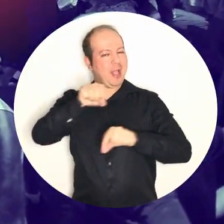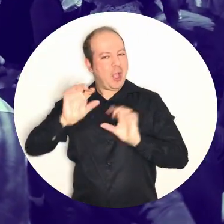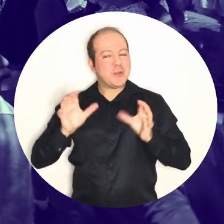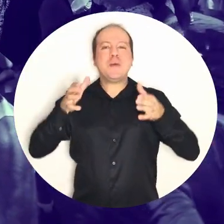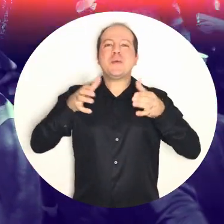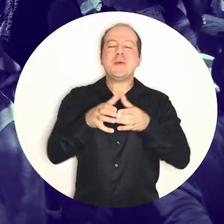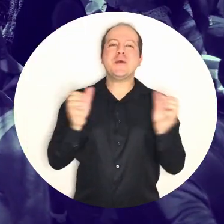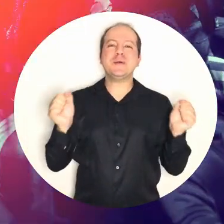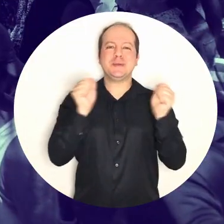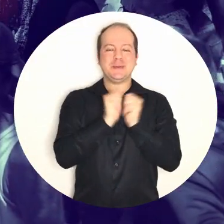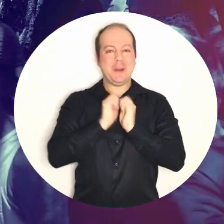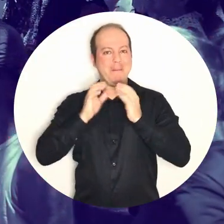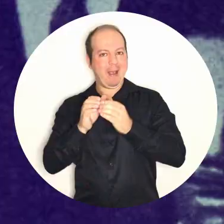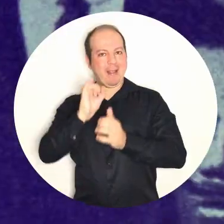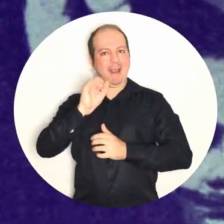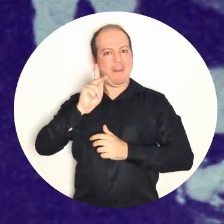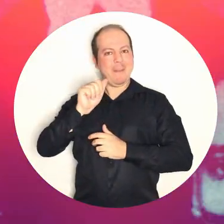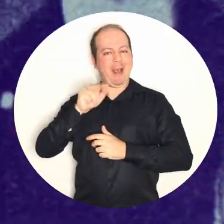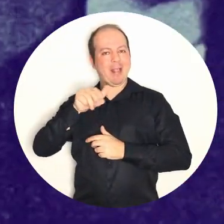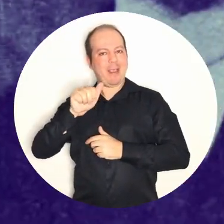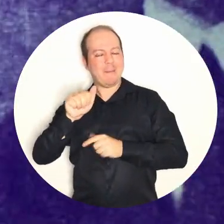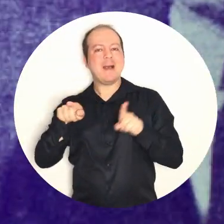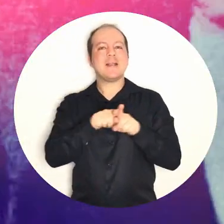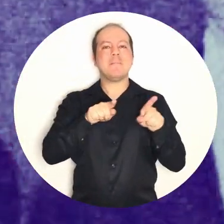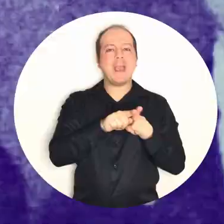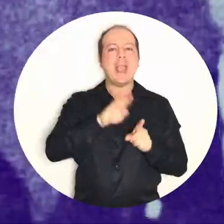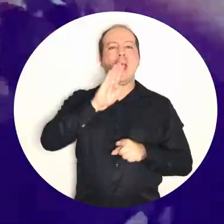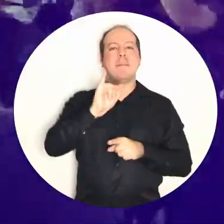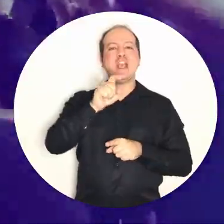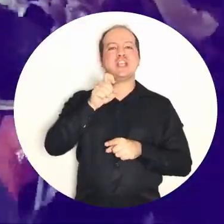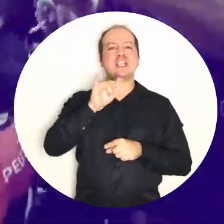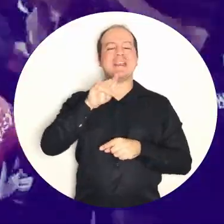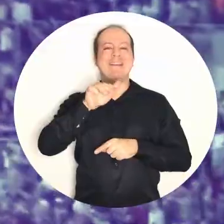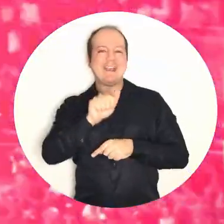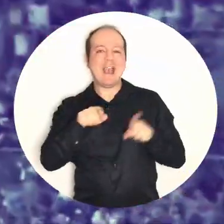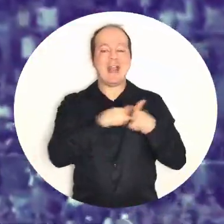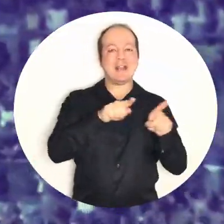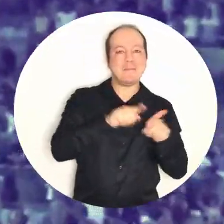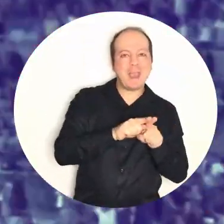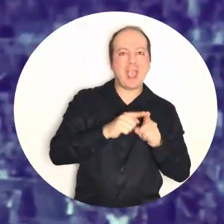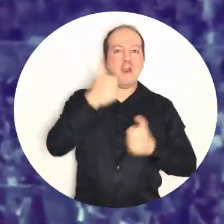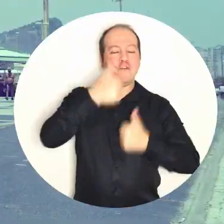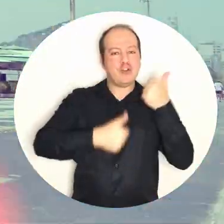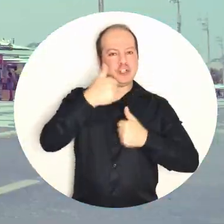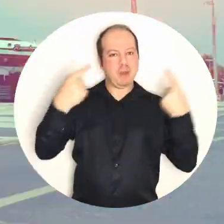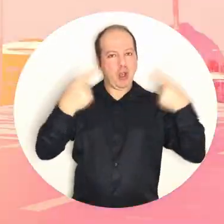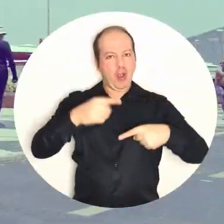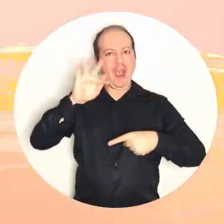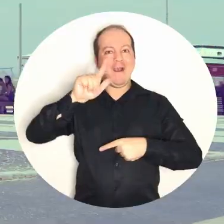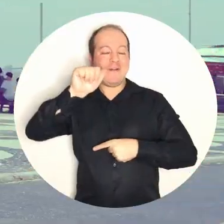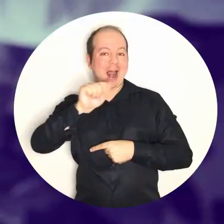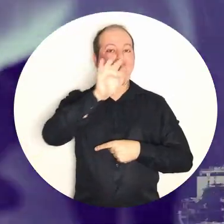que, junto com a Banda de Ipanema, a obra musical de Pixinguinha e o clássico Fla-Flu, por exemplo, faz